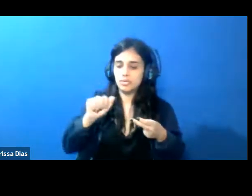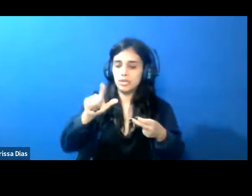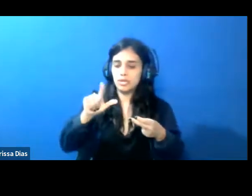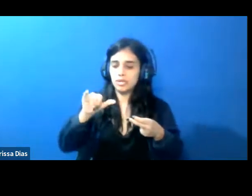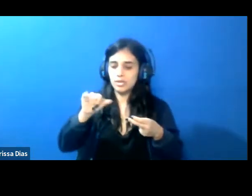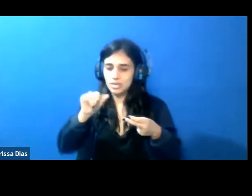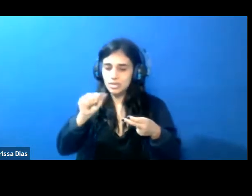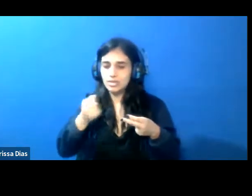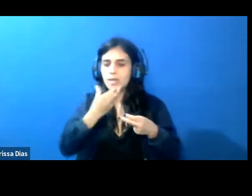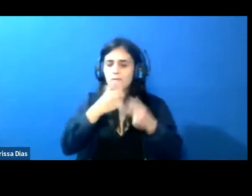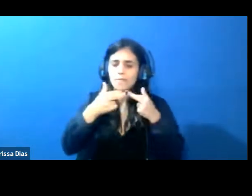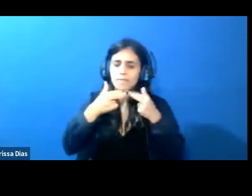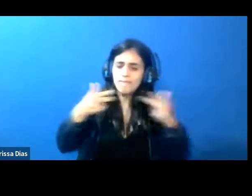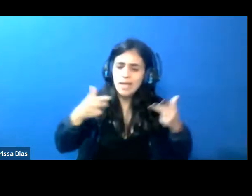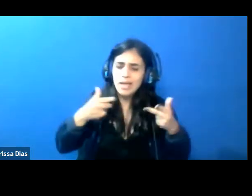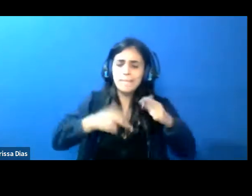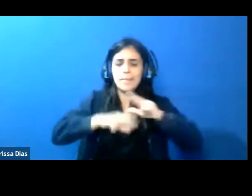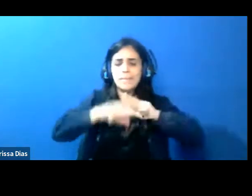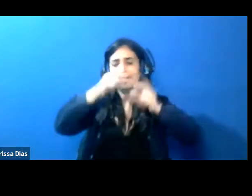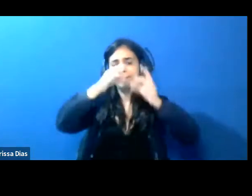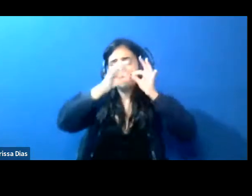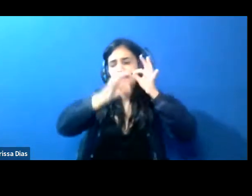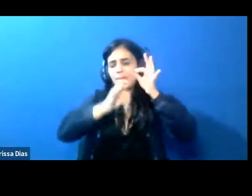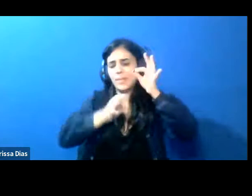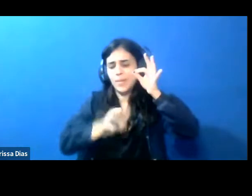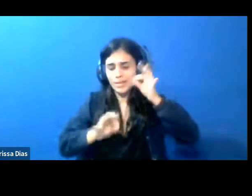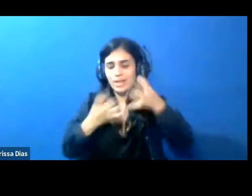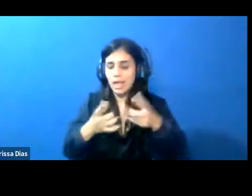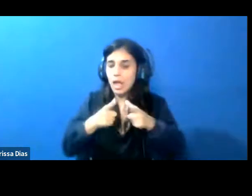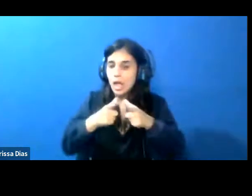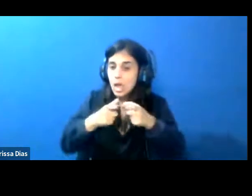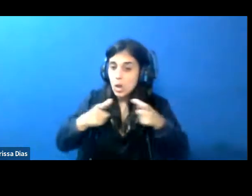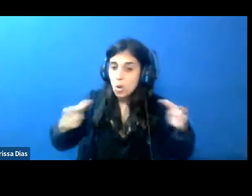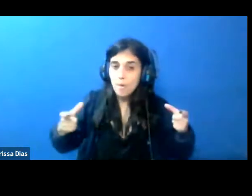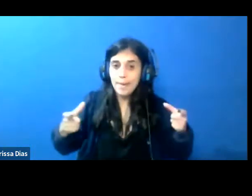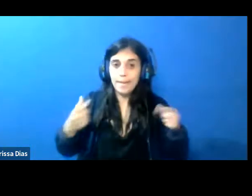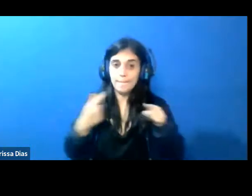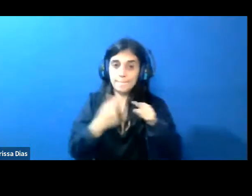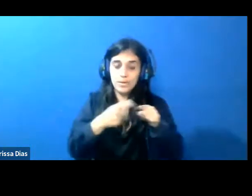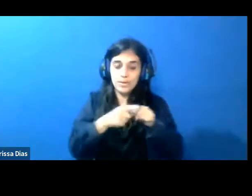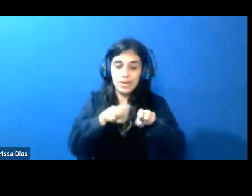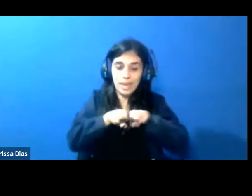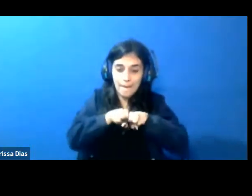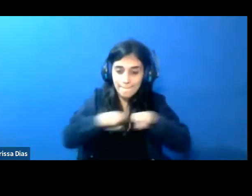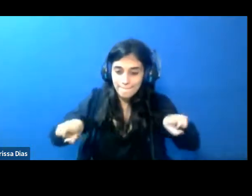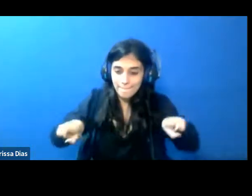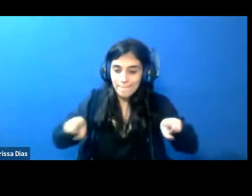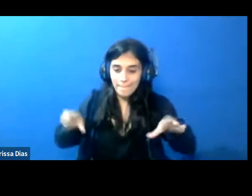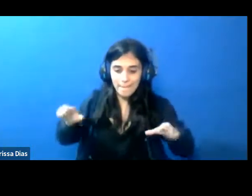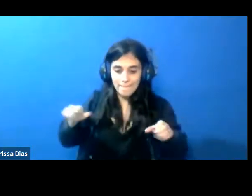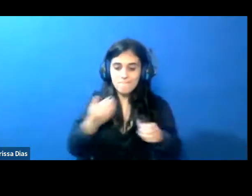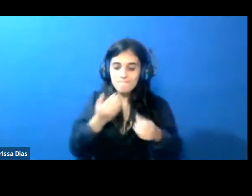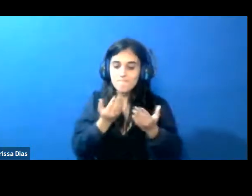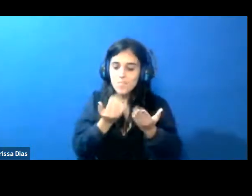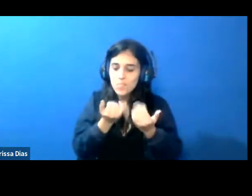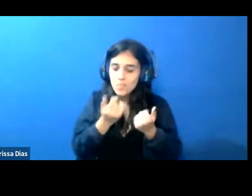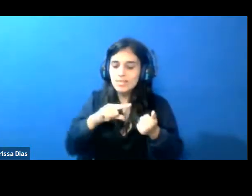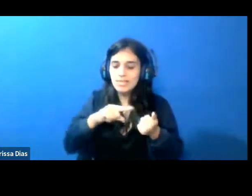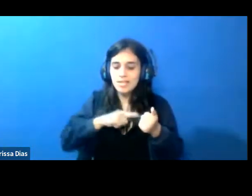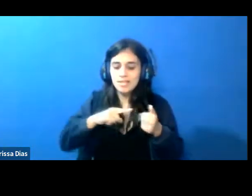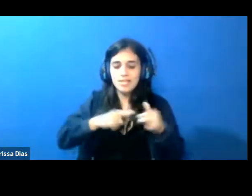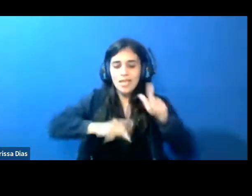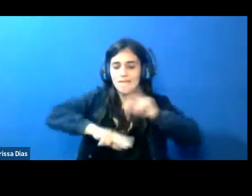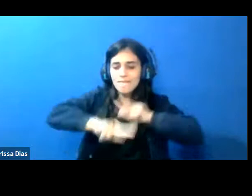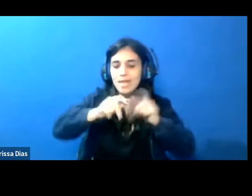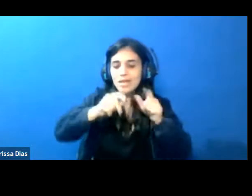frutas, enfim. Estamos multiplicando, porque aí a nossa mesa vai estar sempre farta e diversificada, e